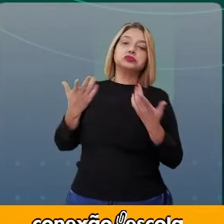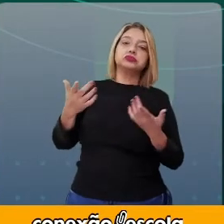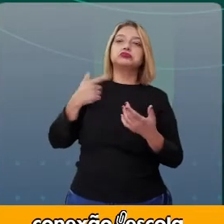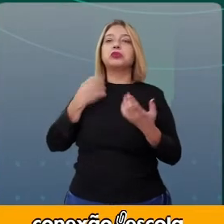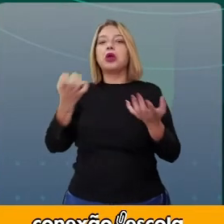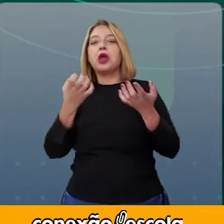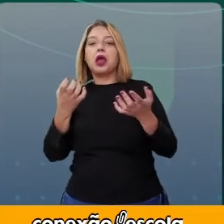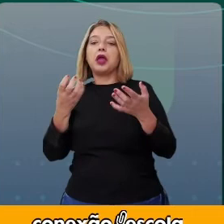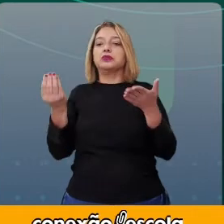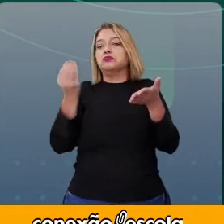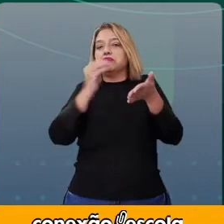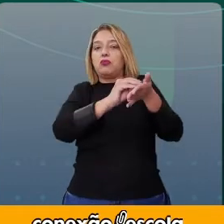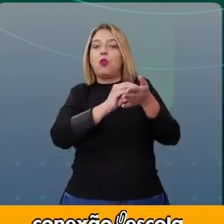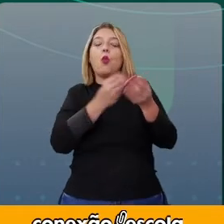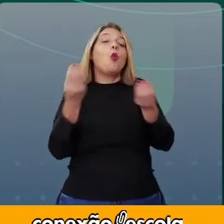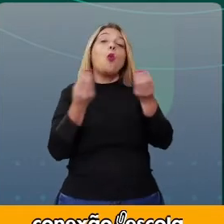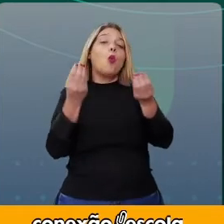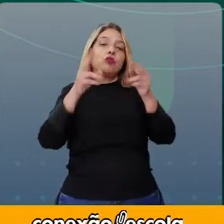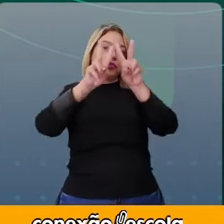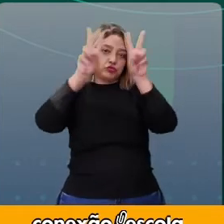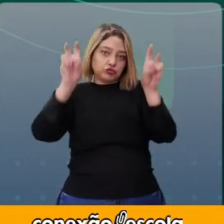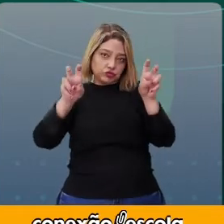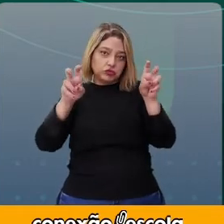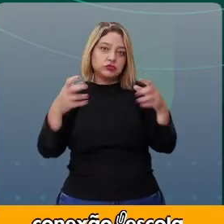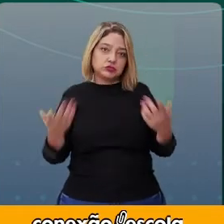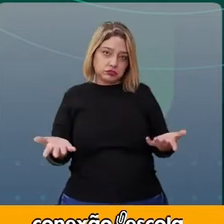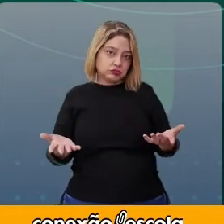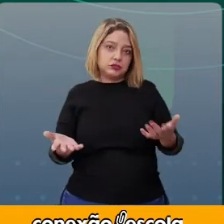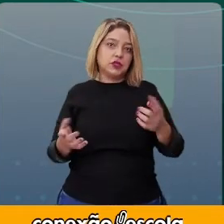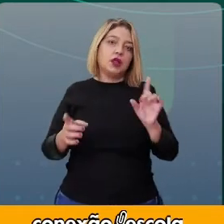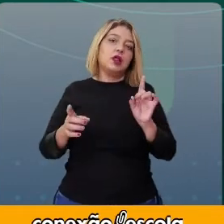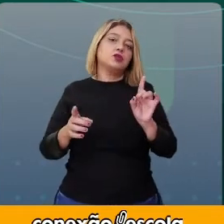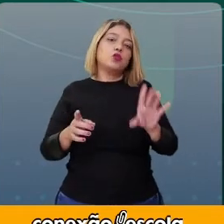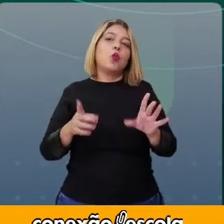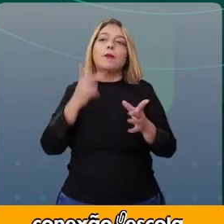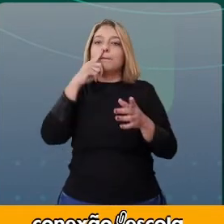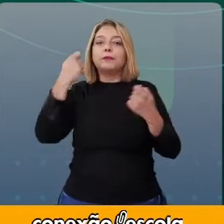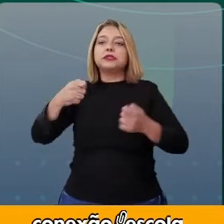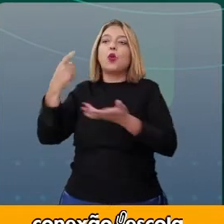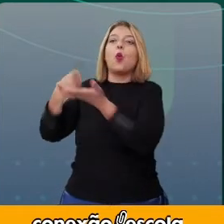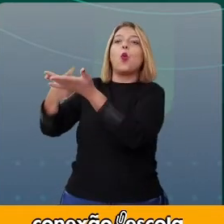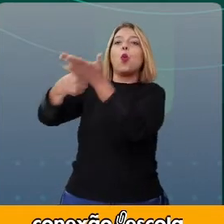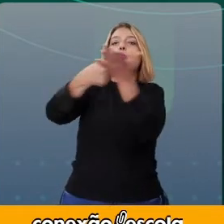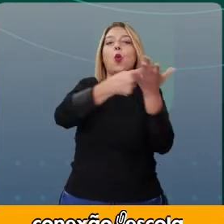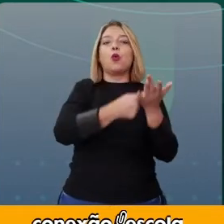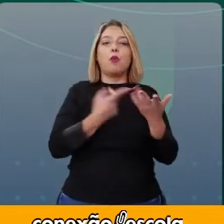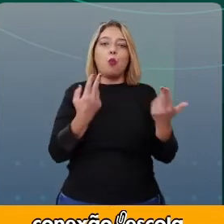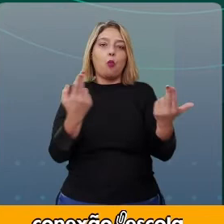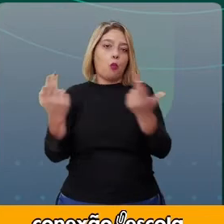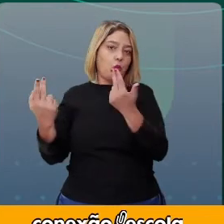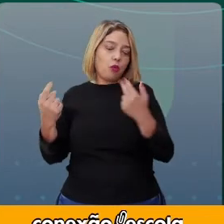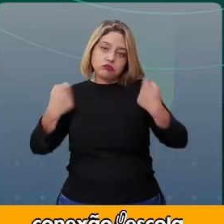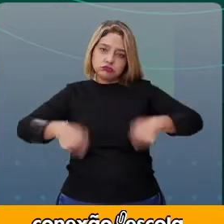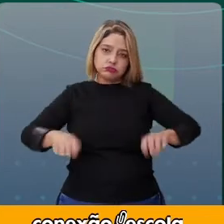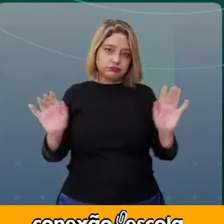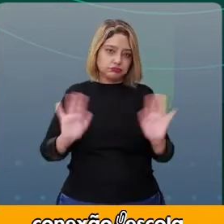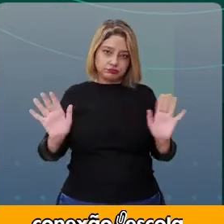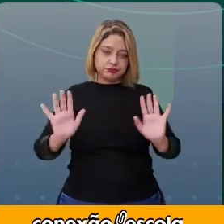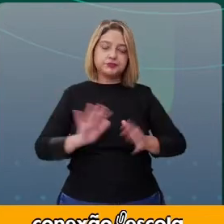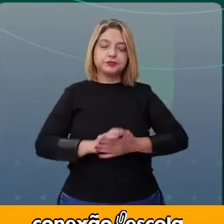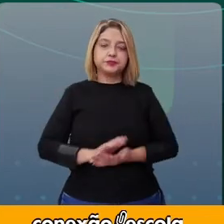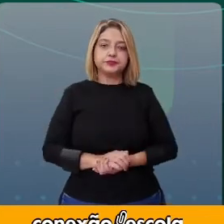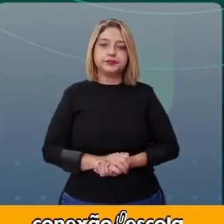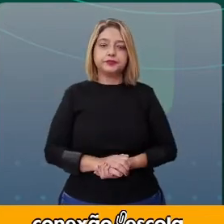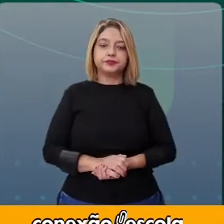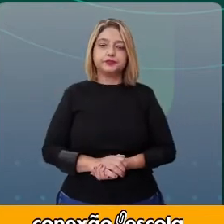seção lá no seu veículo de comunicação, tá? Não tem uma estrutura muito fixa em relação a isso.